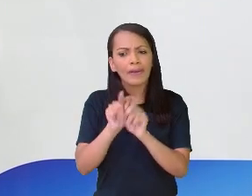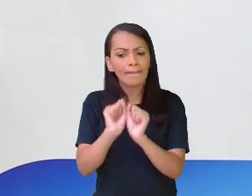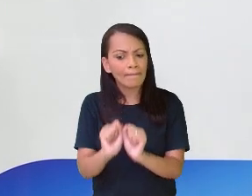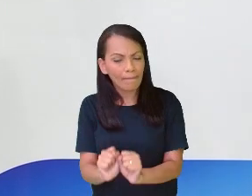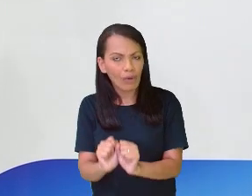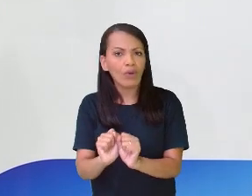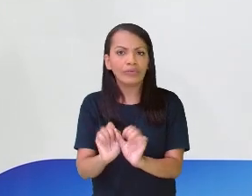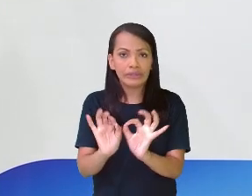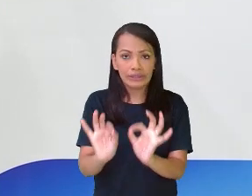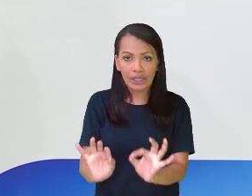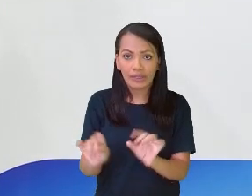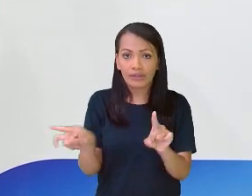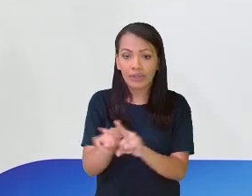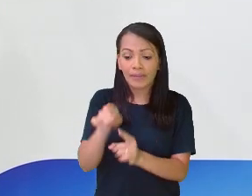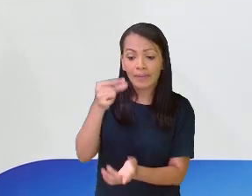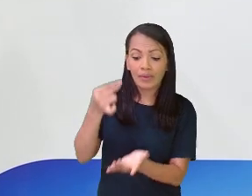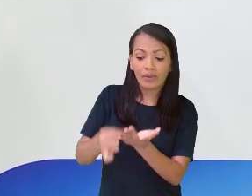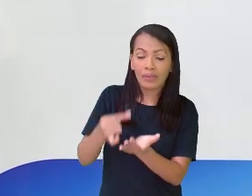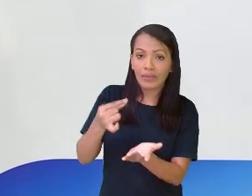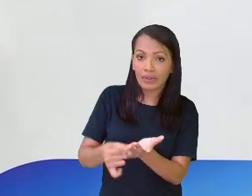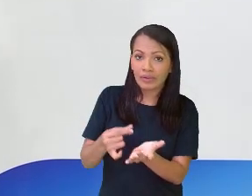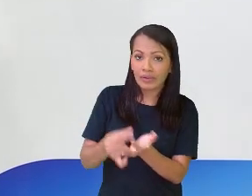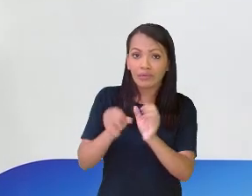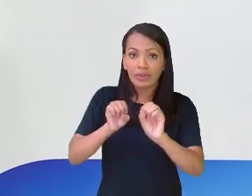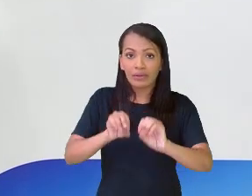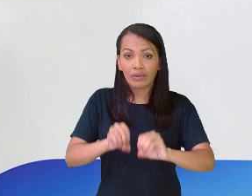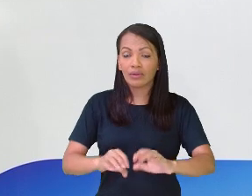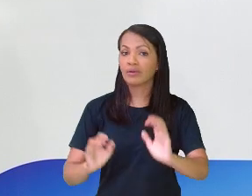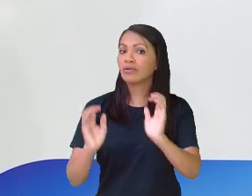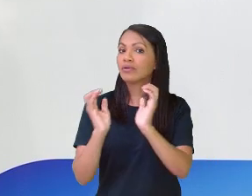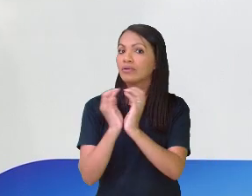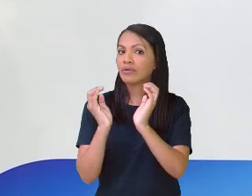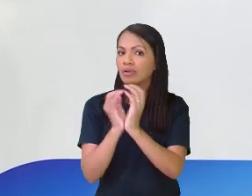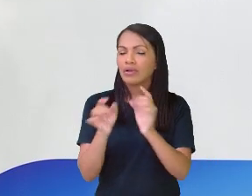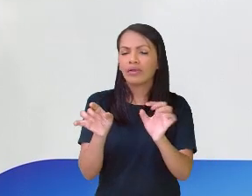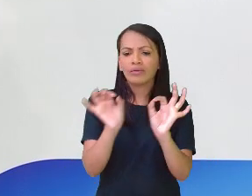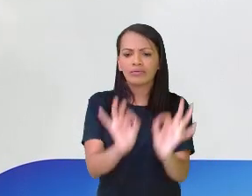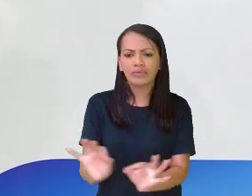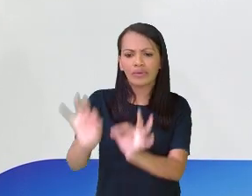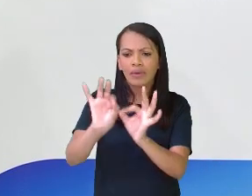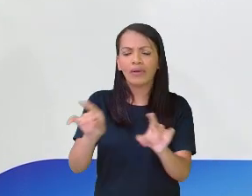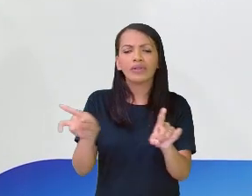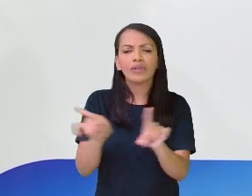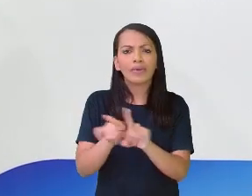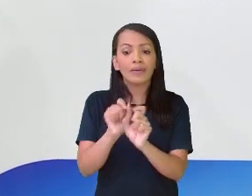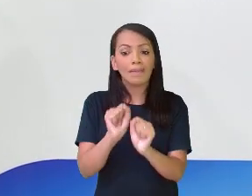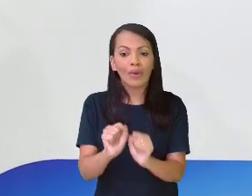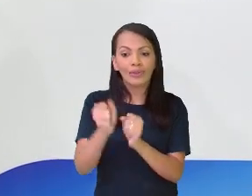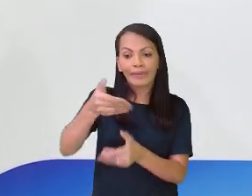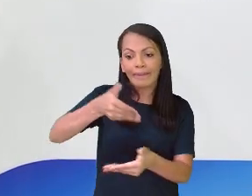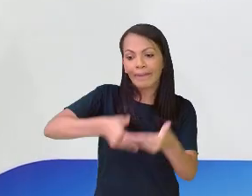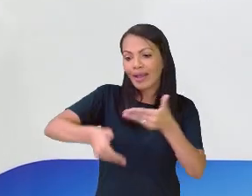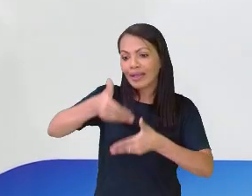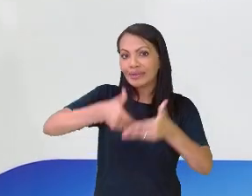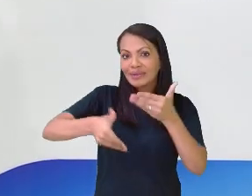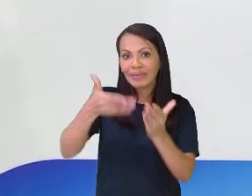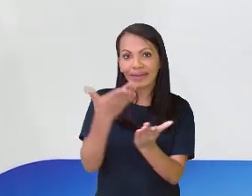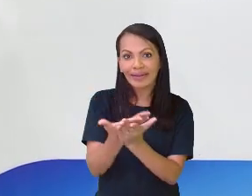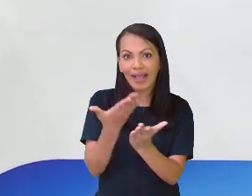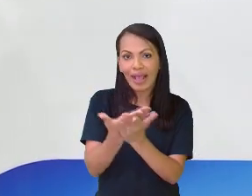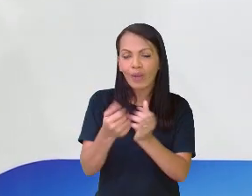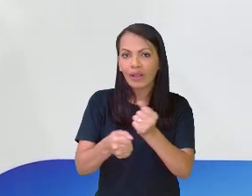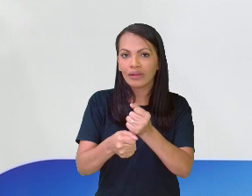assistir as aulas pelo aplicativo. Além de assistir as aulas pelo aplicativo, você também pode participar das aulas através do